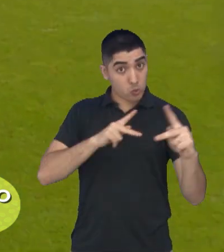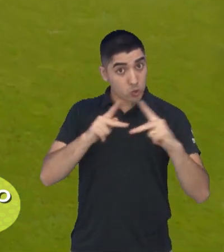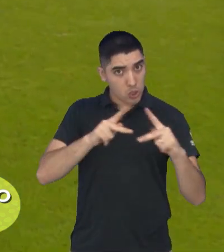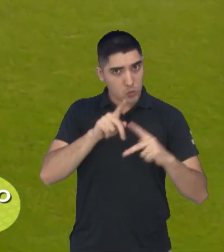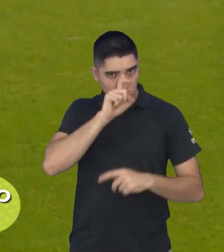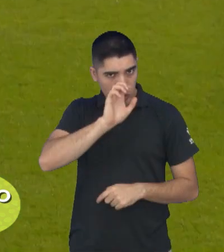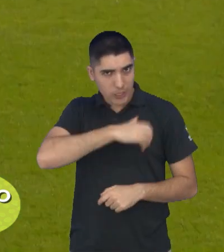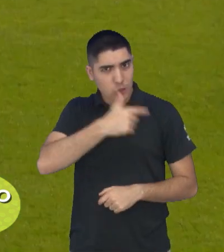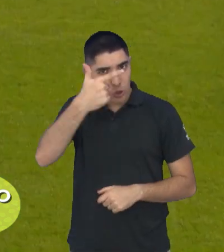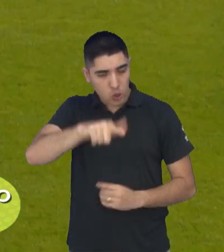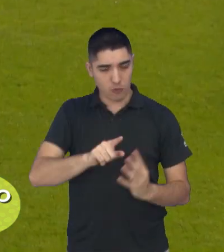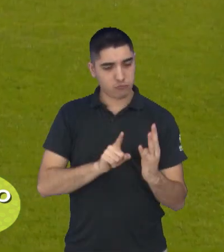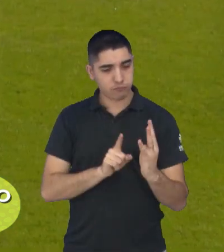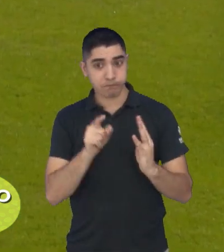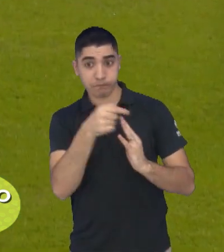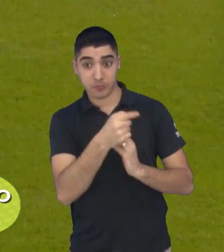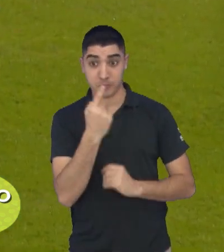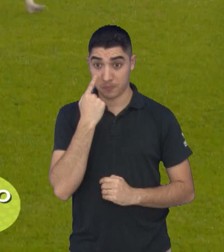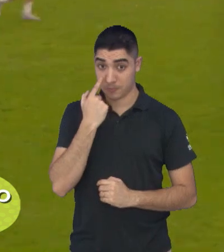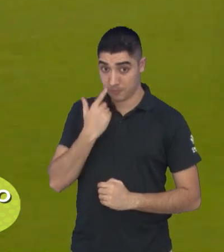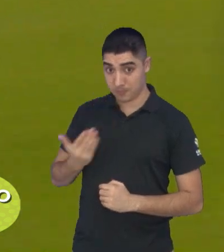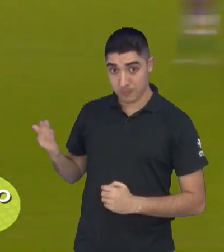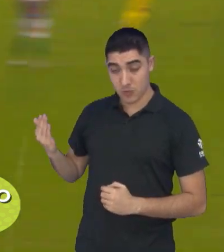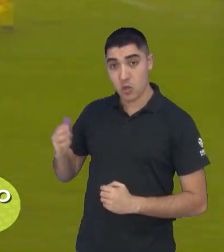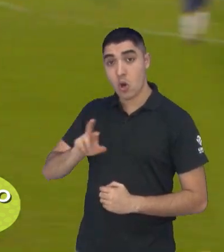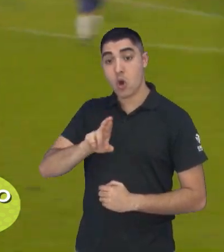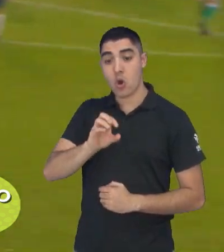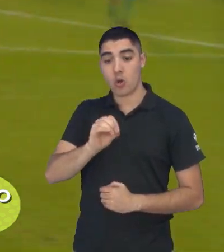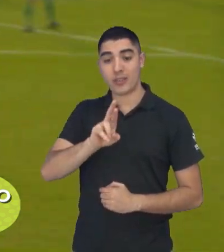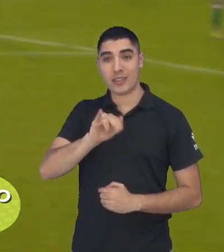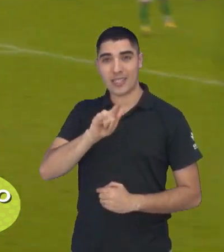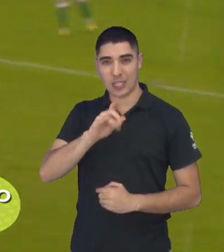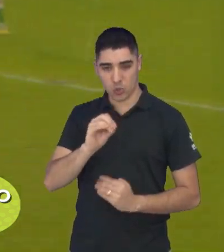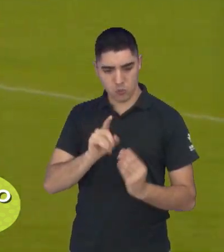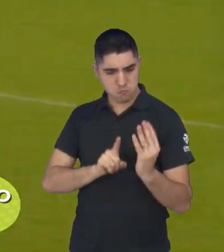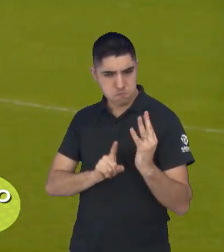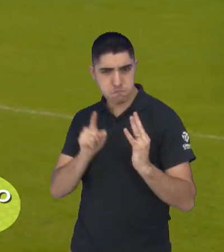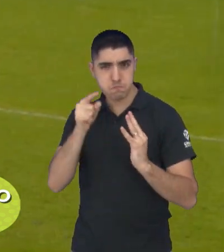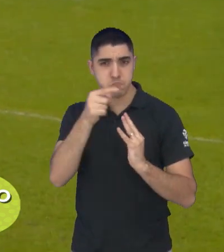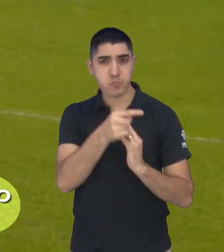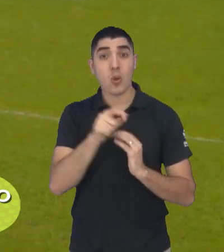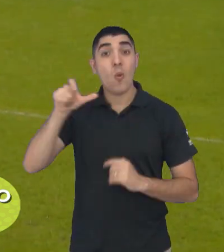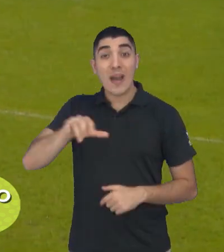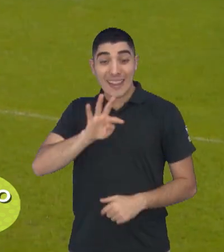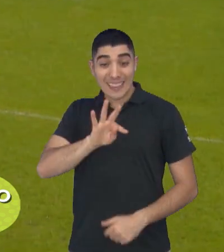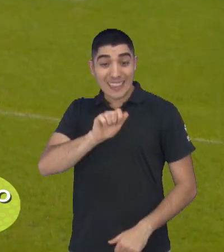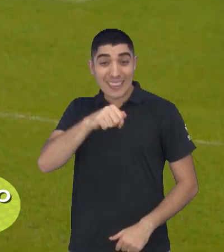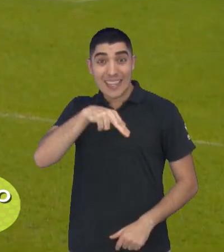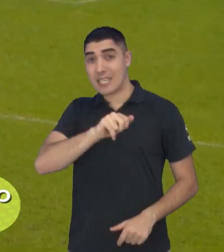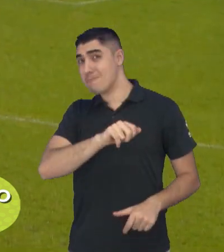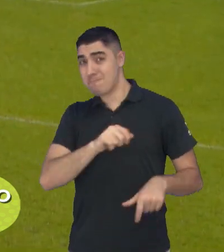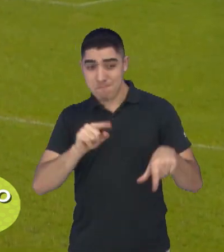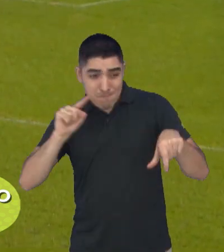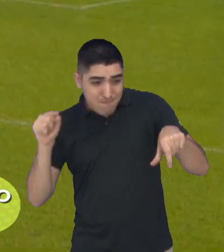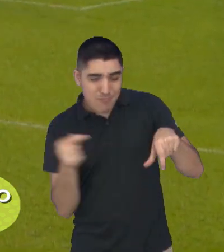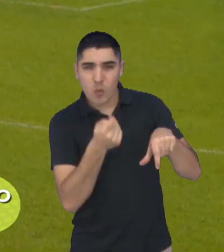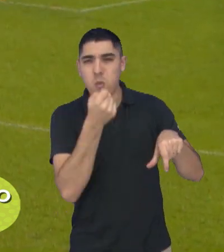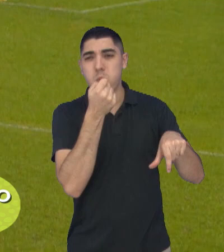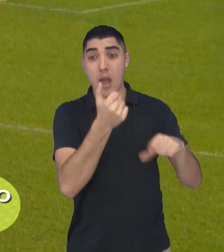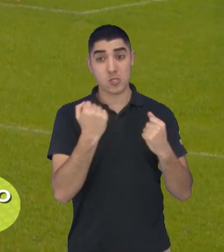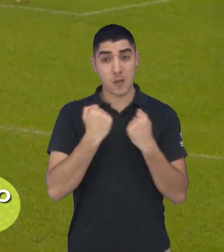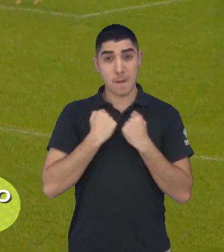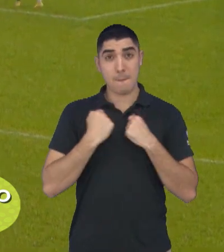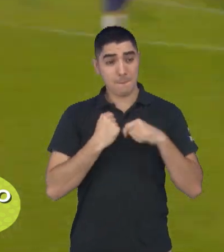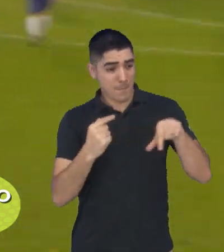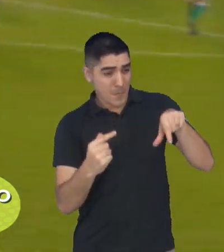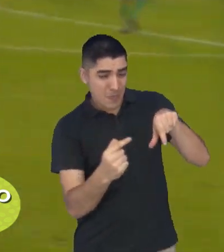voltou a aparecer. Rodrigo Andrade levantou na área. Rafael Tanque subiu, mas não tocou. O goleiro Wagner ficou